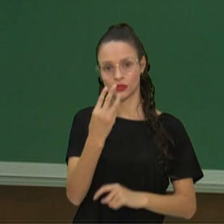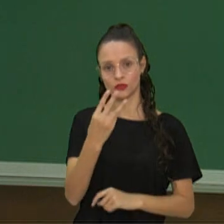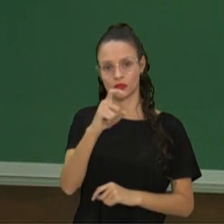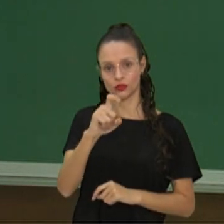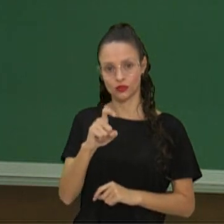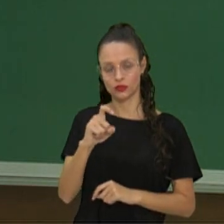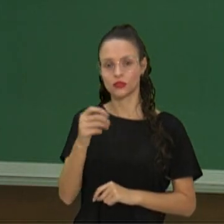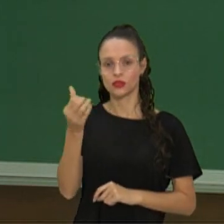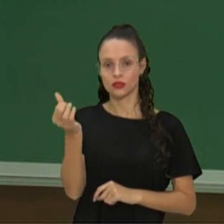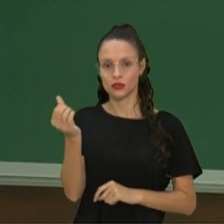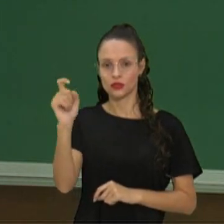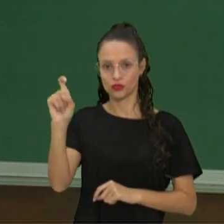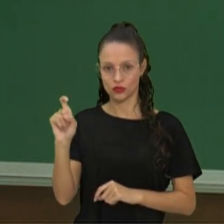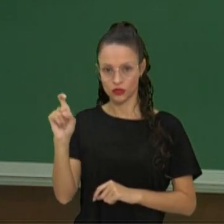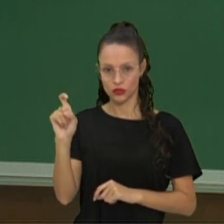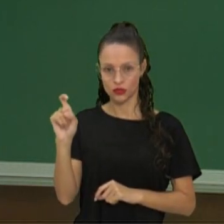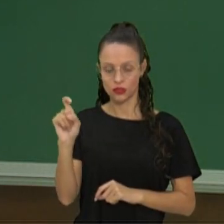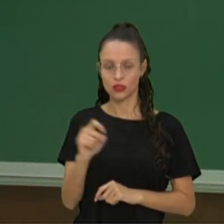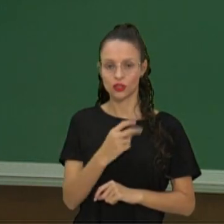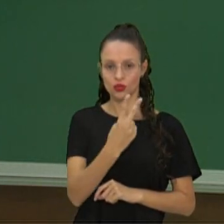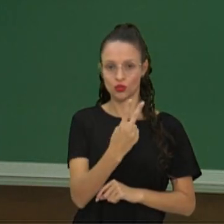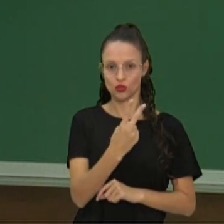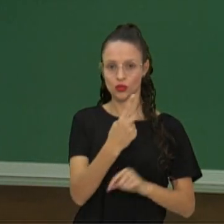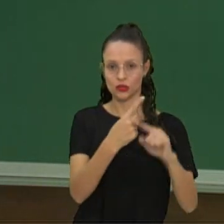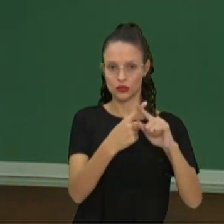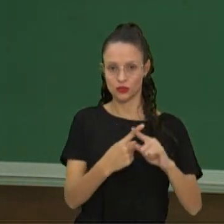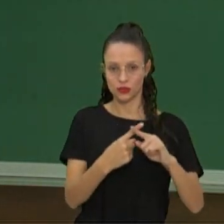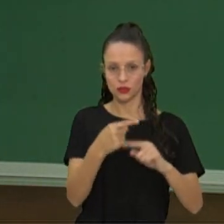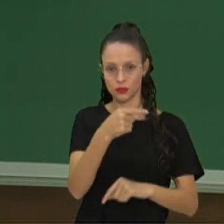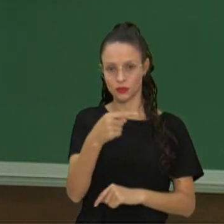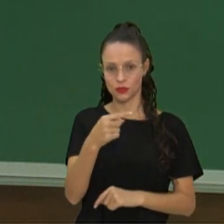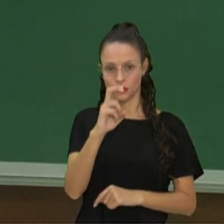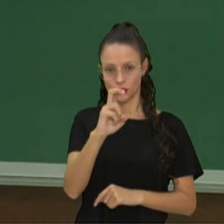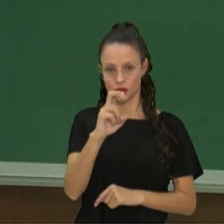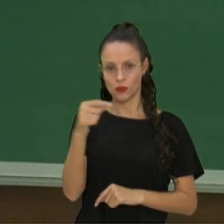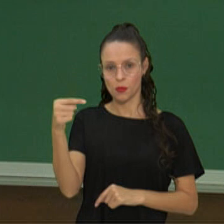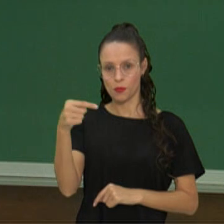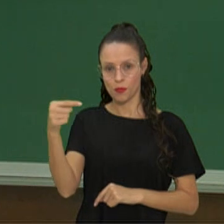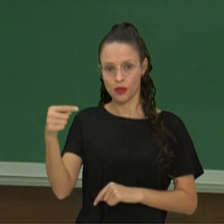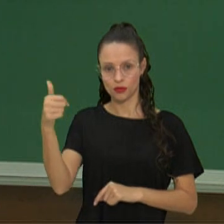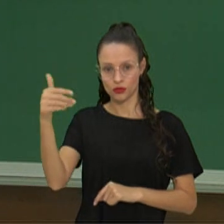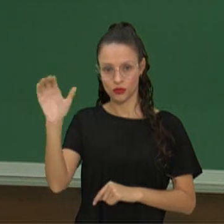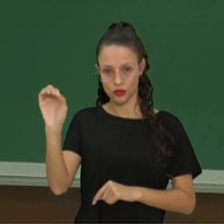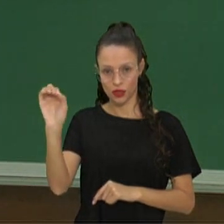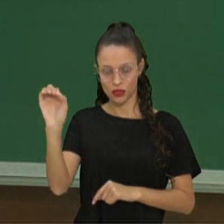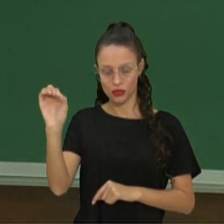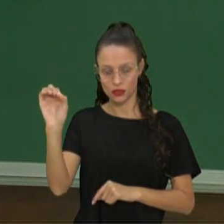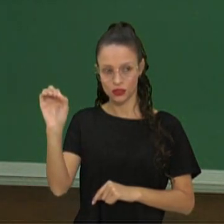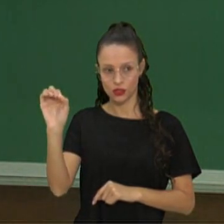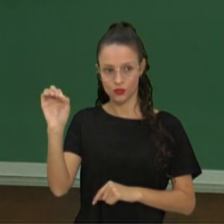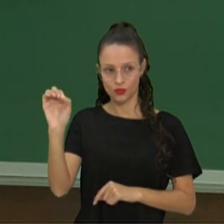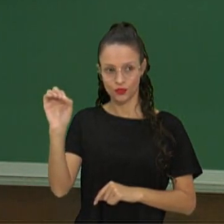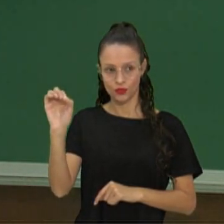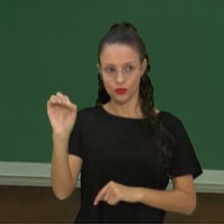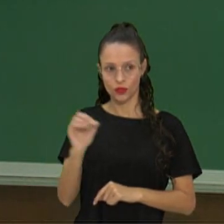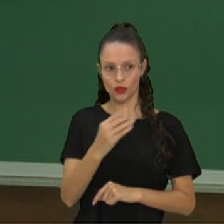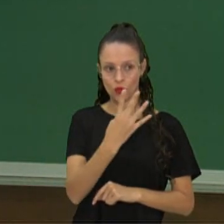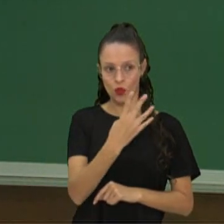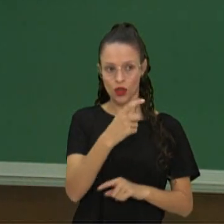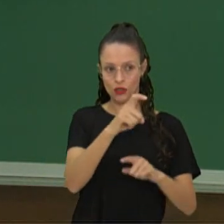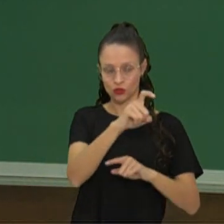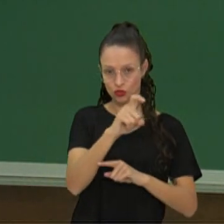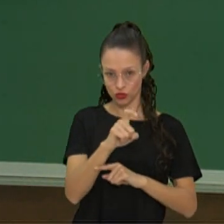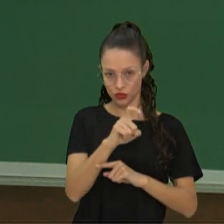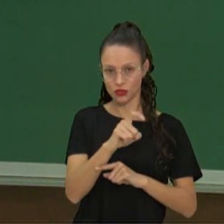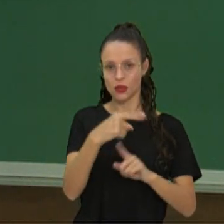3x é 6x. E 2 vezes menos 5, menos 10. Juntando os termos semelhantes. 4x mais